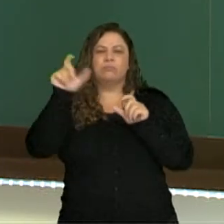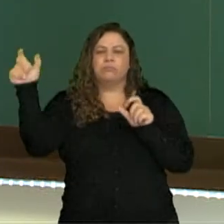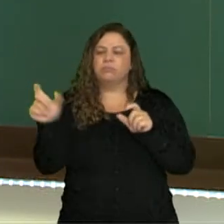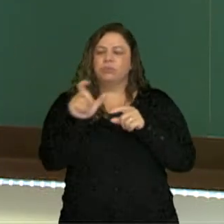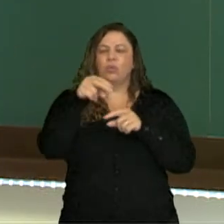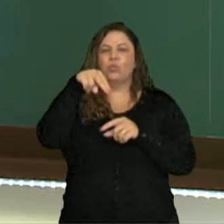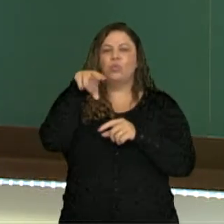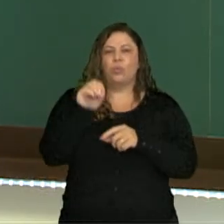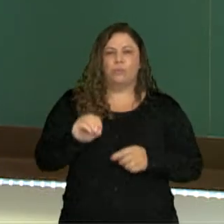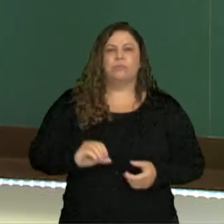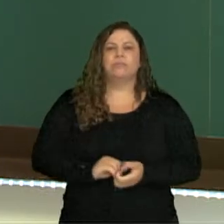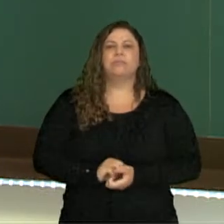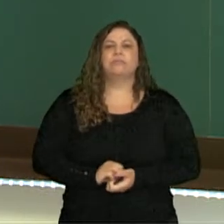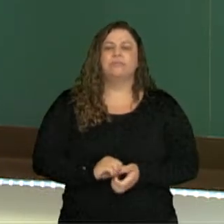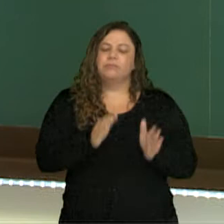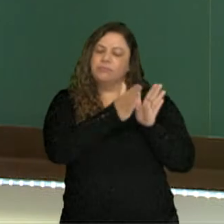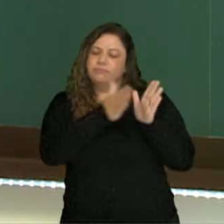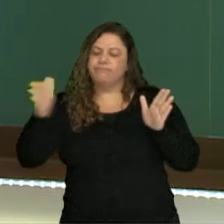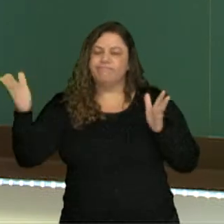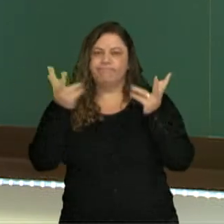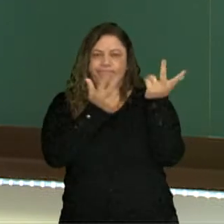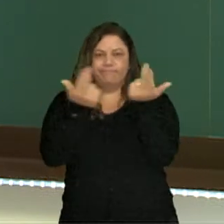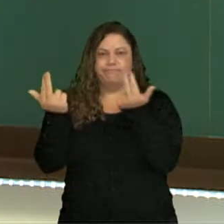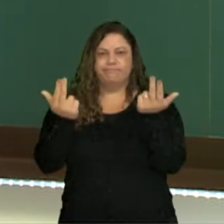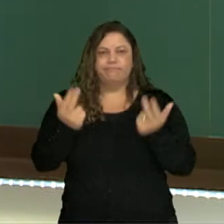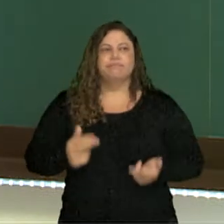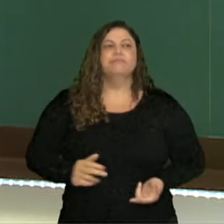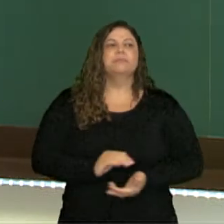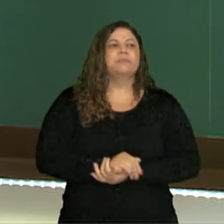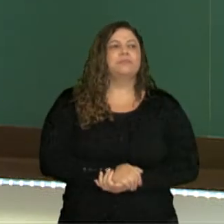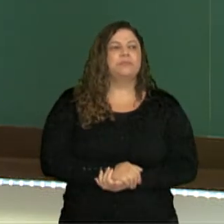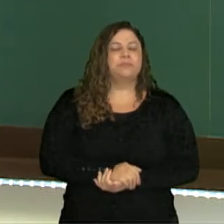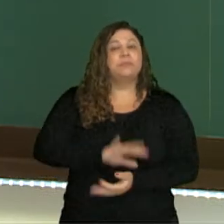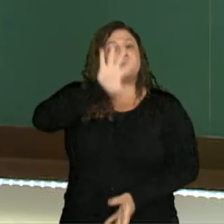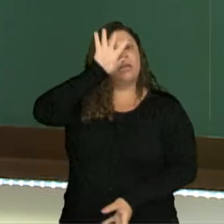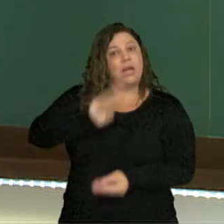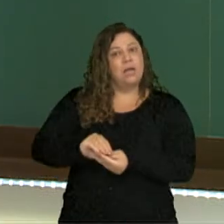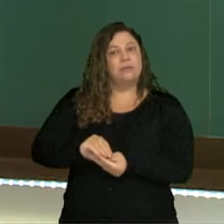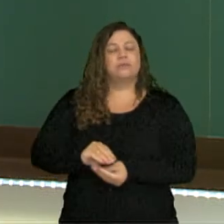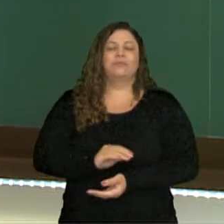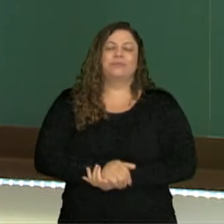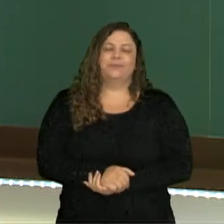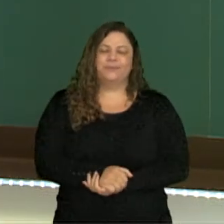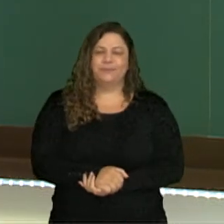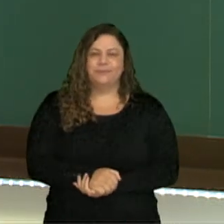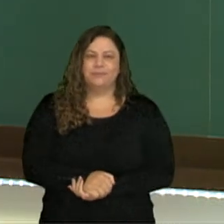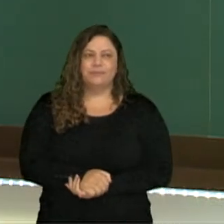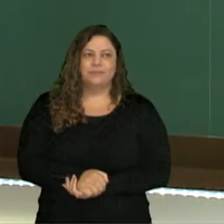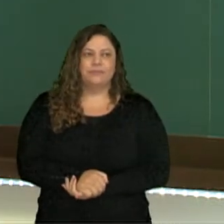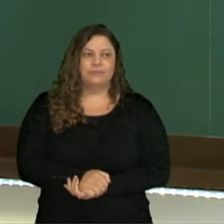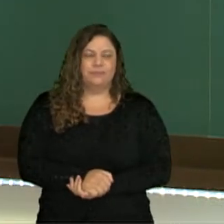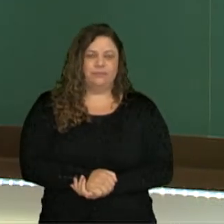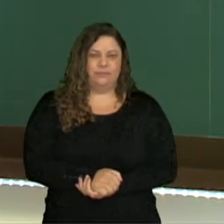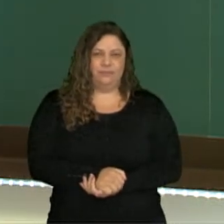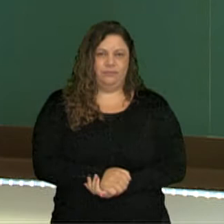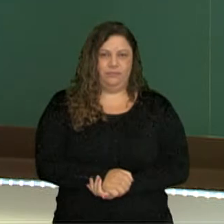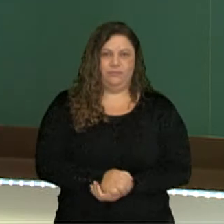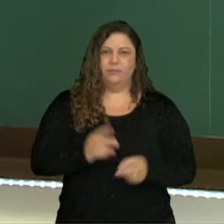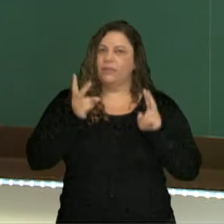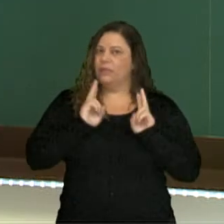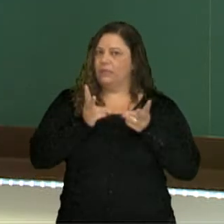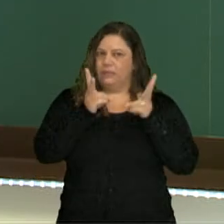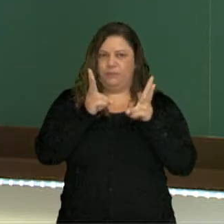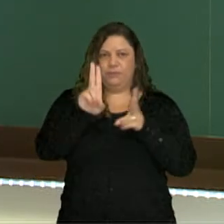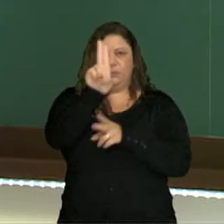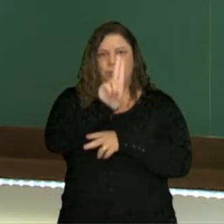O restante permaneceu tudo igual. Então, resumindo, olha só o que nós temos aí. Nós sempre utilizamos a expressão